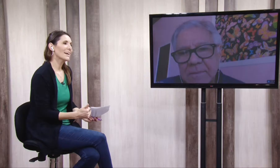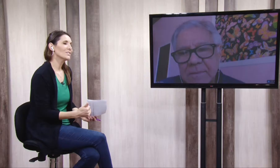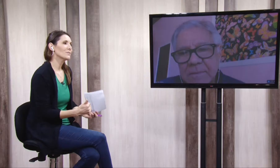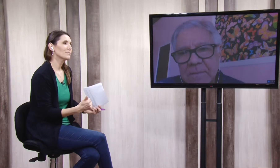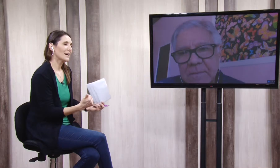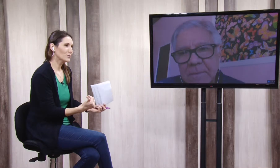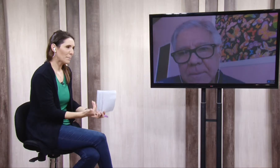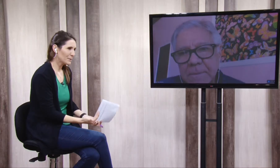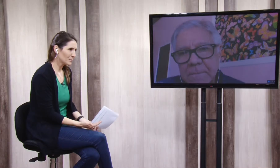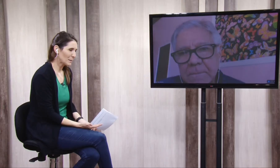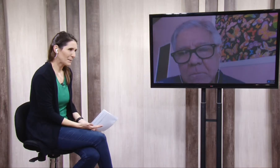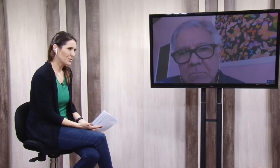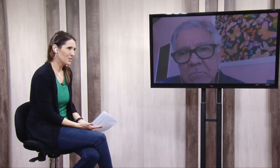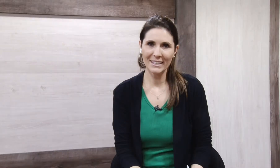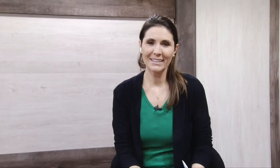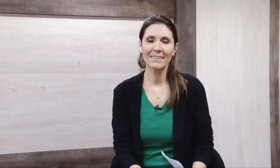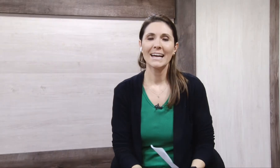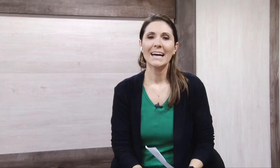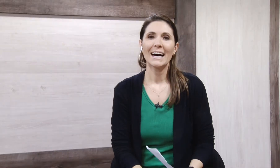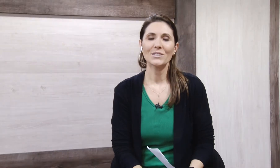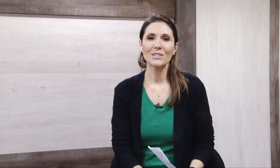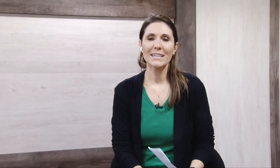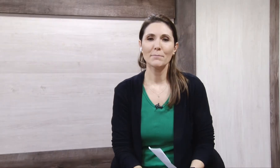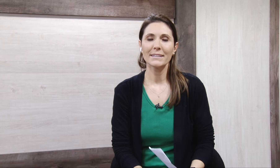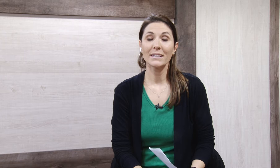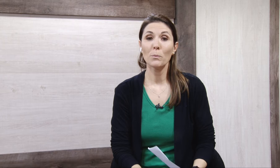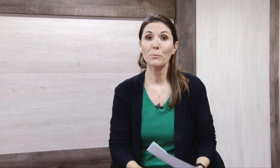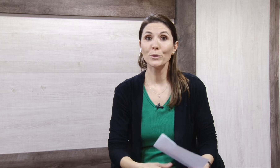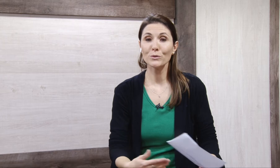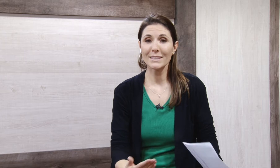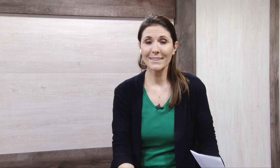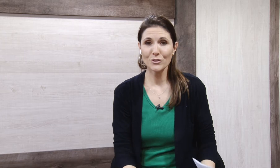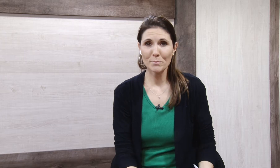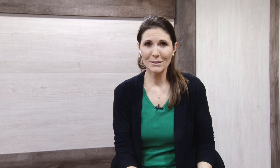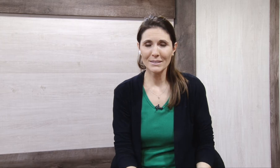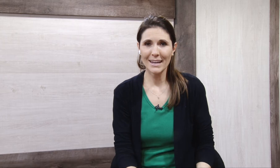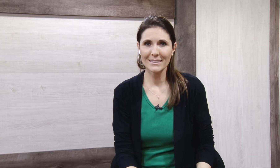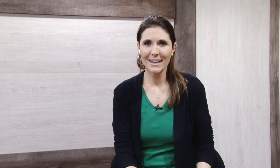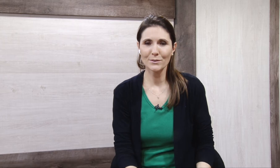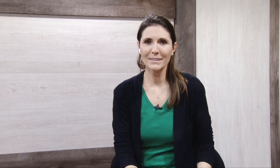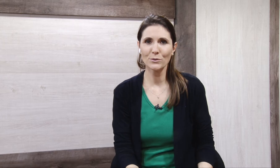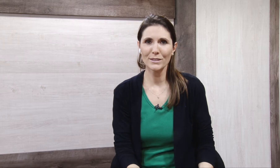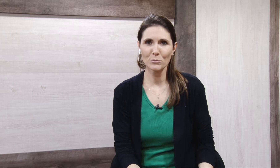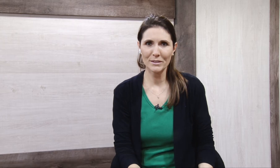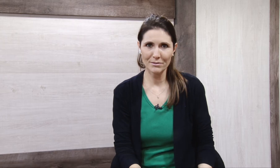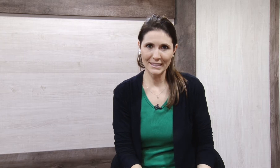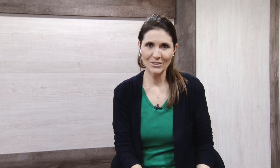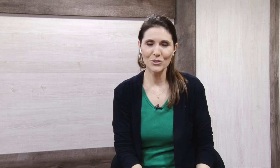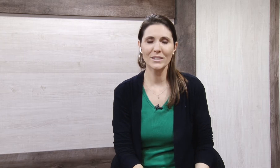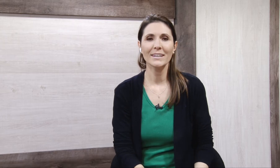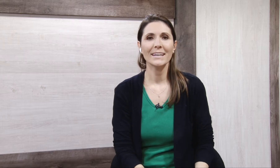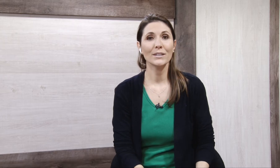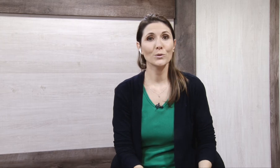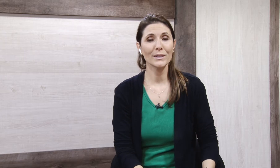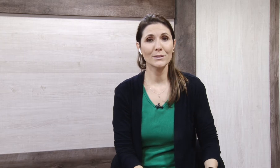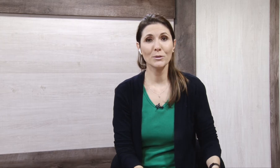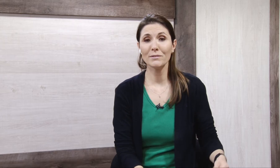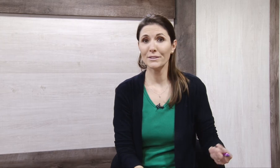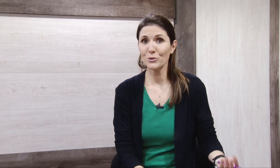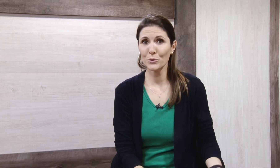e já faço a pergunta para ti. A gente sabe que são muitos atendimentos realizados em 2020.